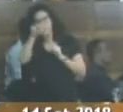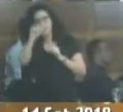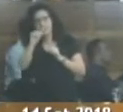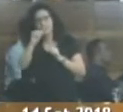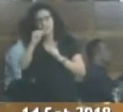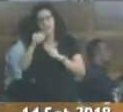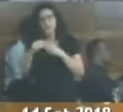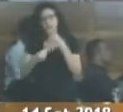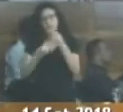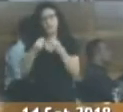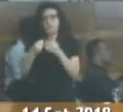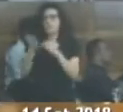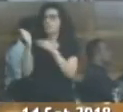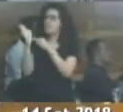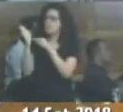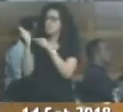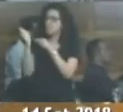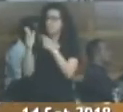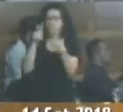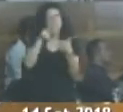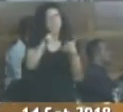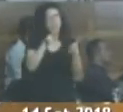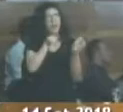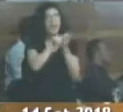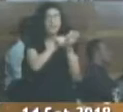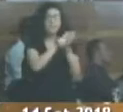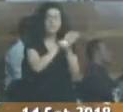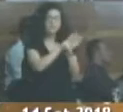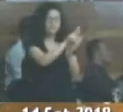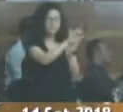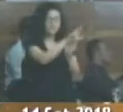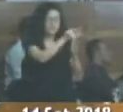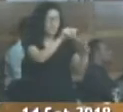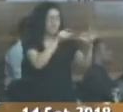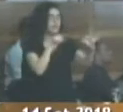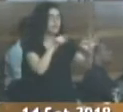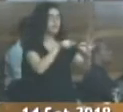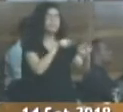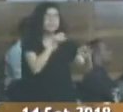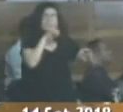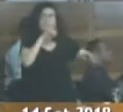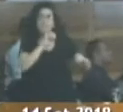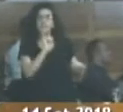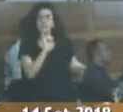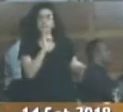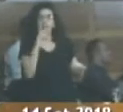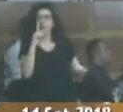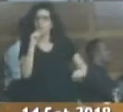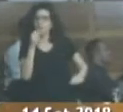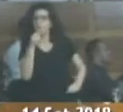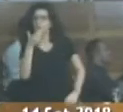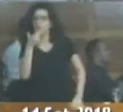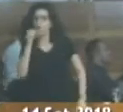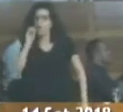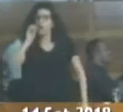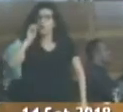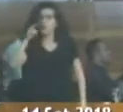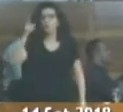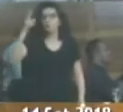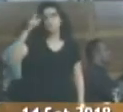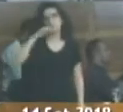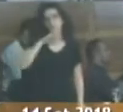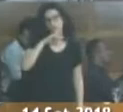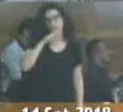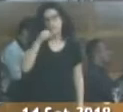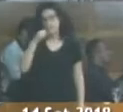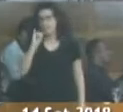bioindicador. Então, a gente consegue, através das fazendas marinhas, controlar a qualidade da água do mar. Se tem alguma coisa errada na água,